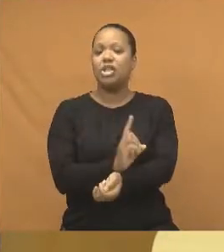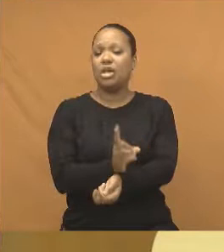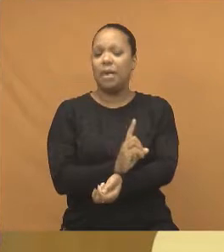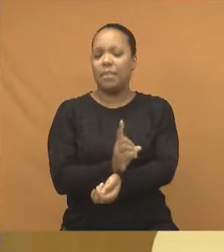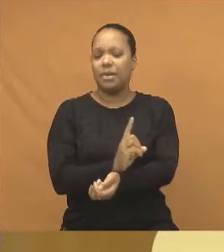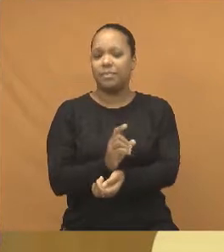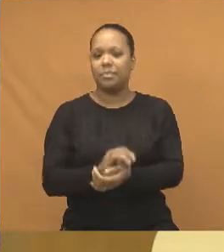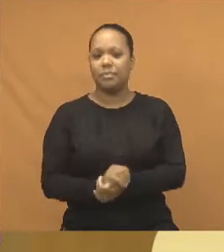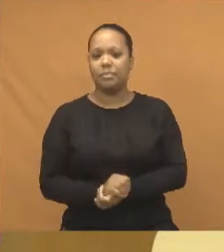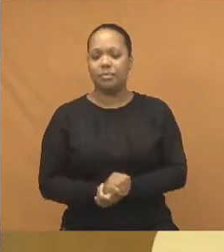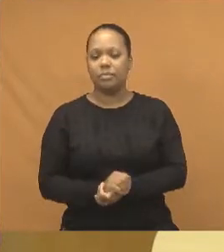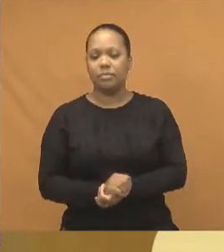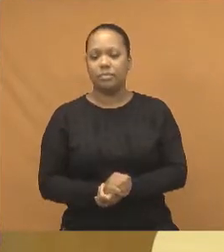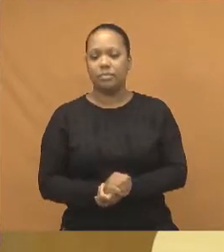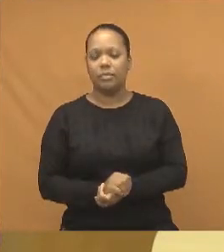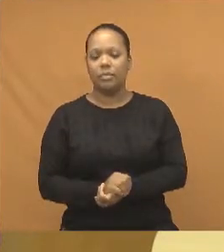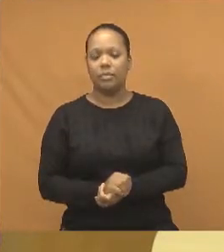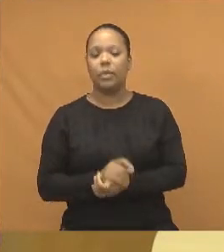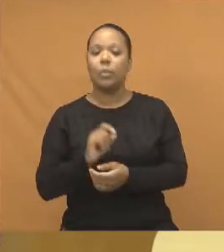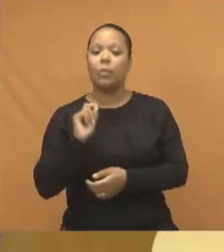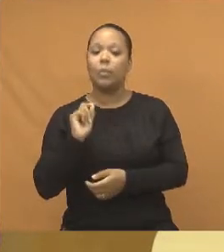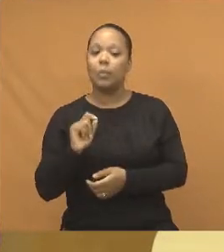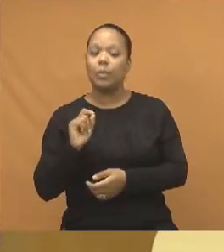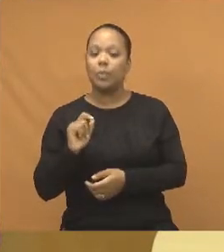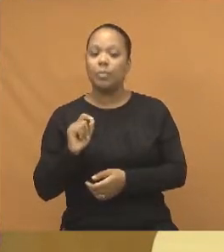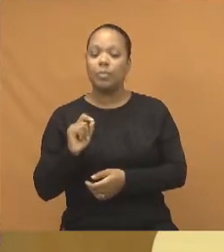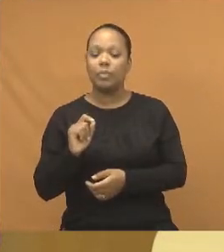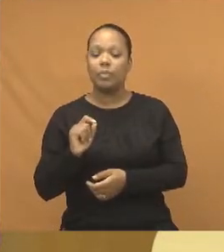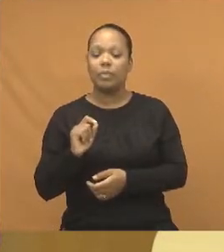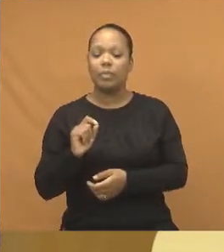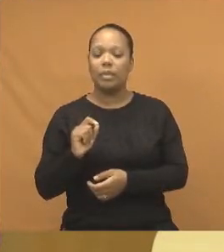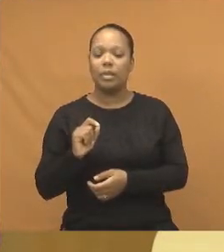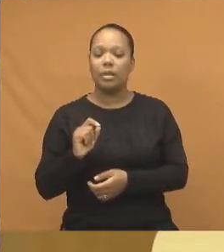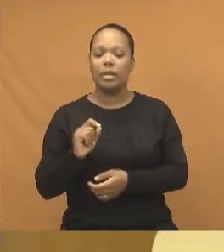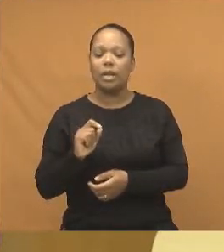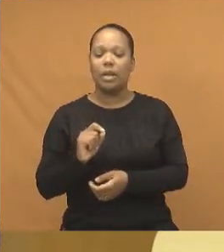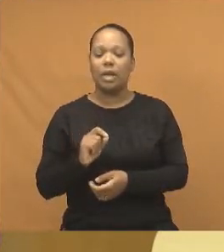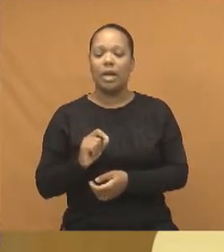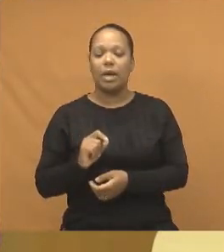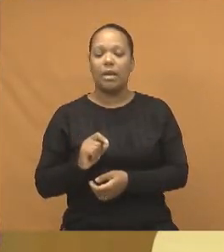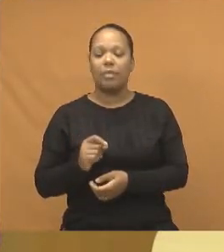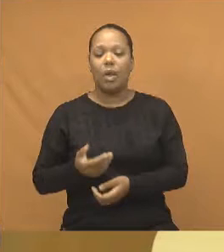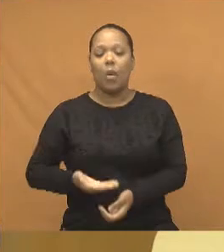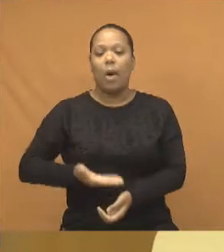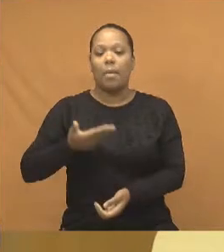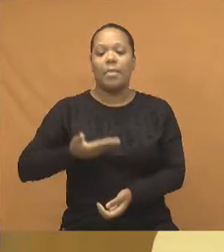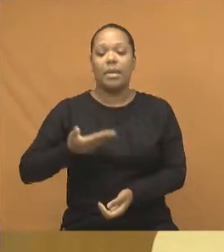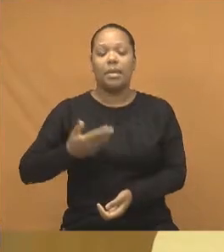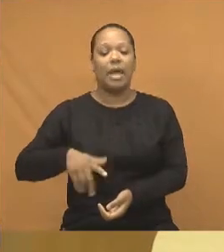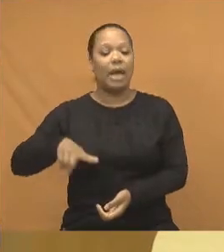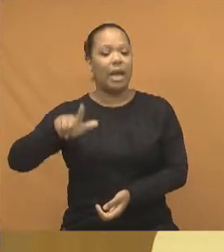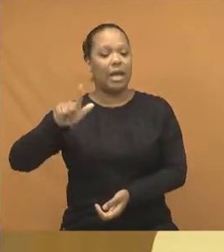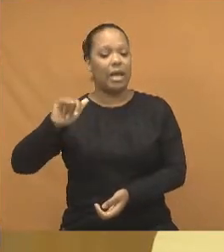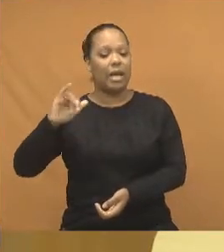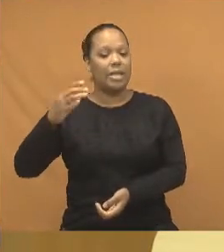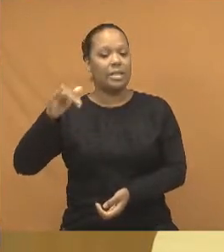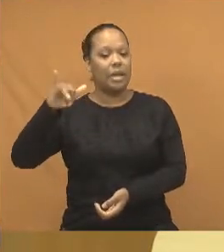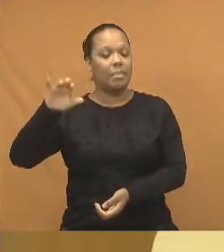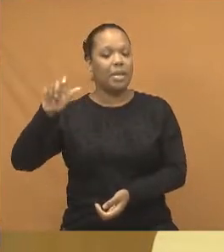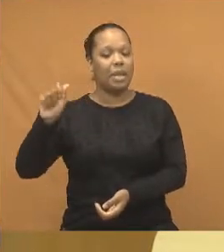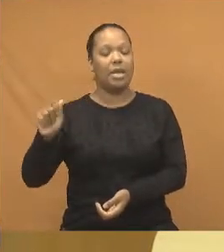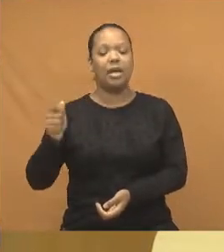O diabetes, ele se caracteriza aí como um aumento da insulina, aumento da glicemia no sangue